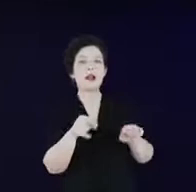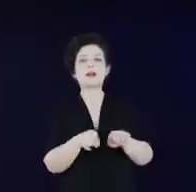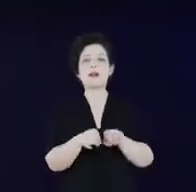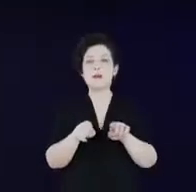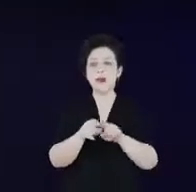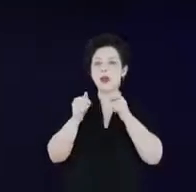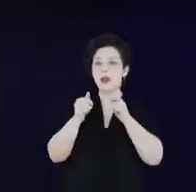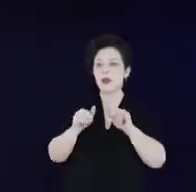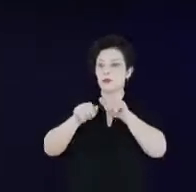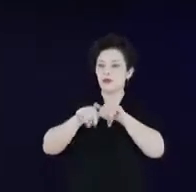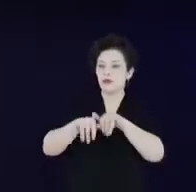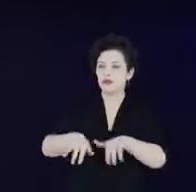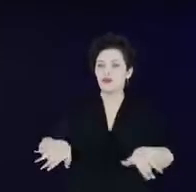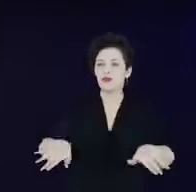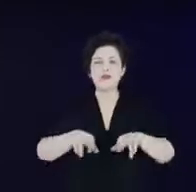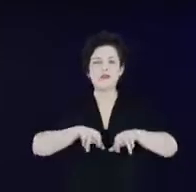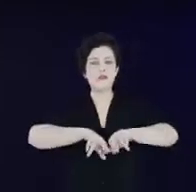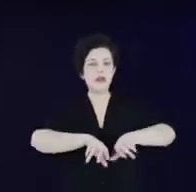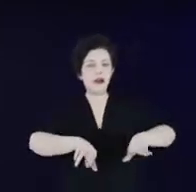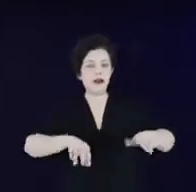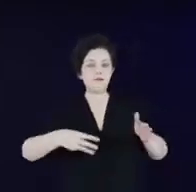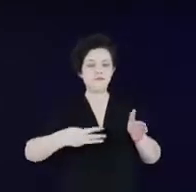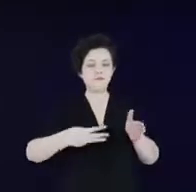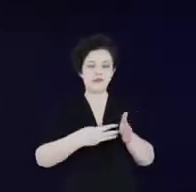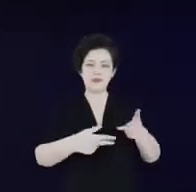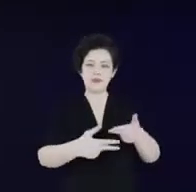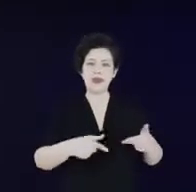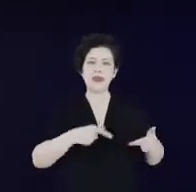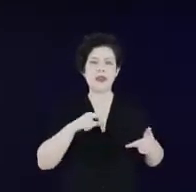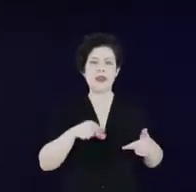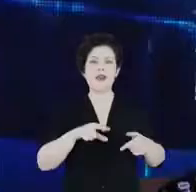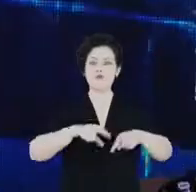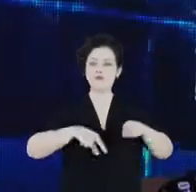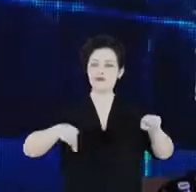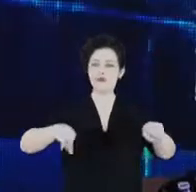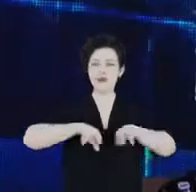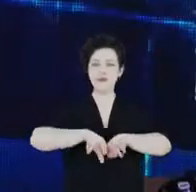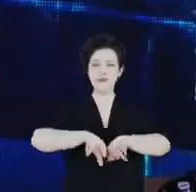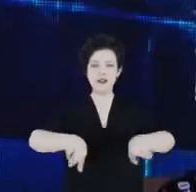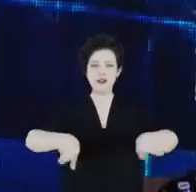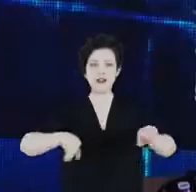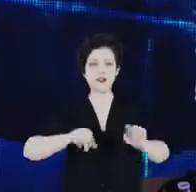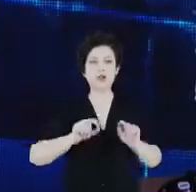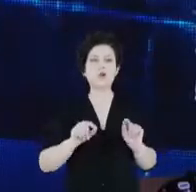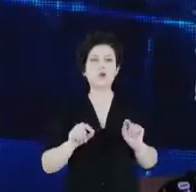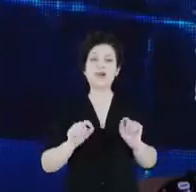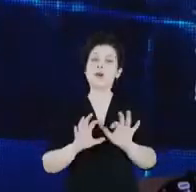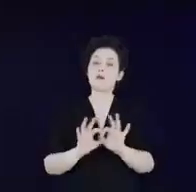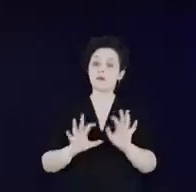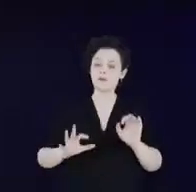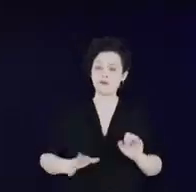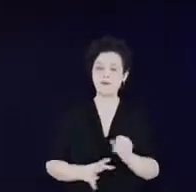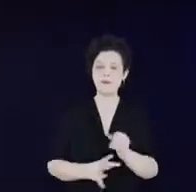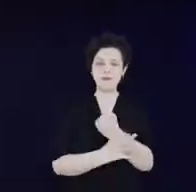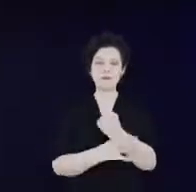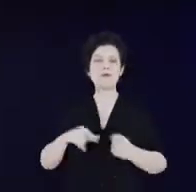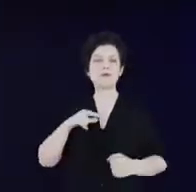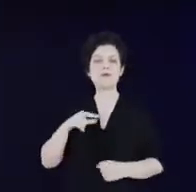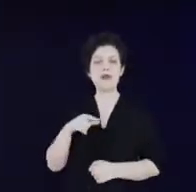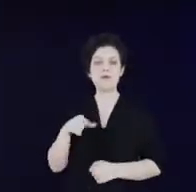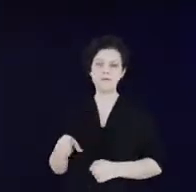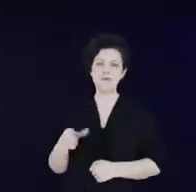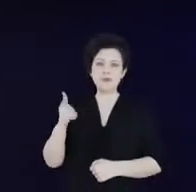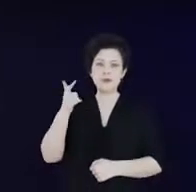energética. É a diversificação que vai permitir para nós uma segurança maior da